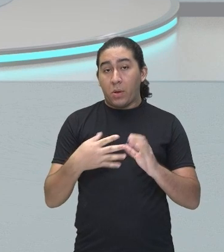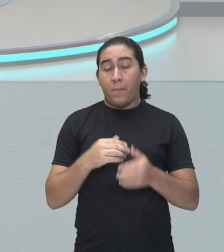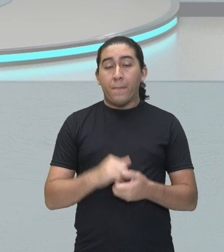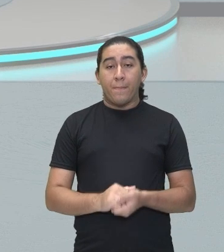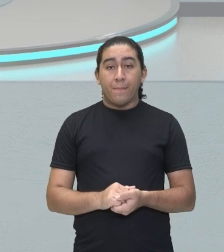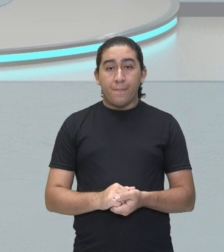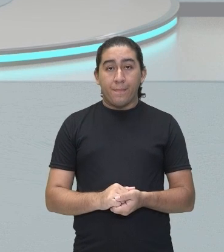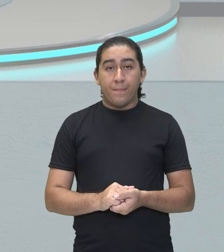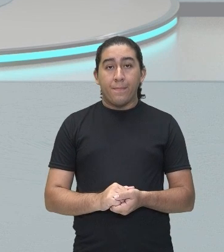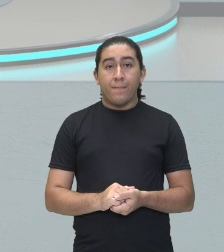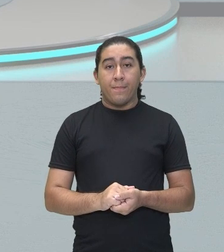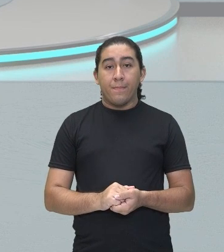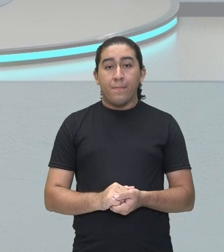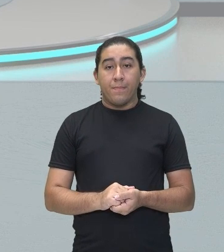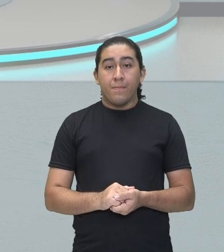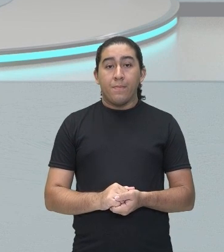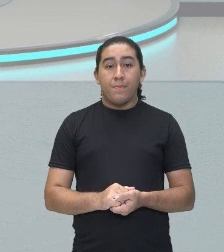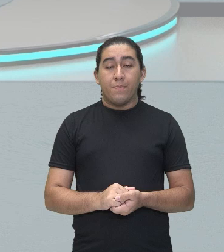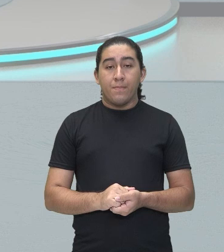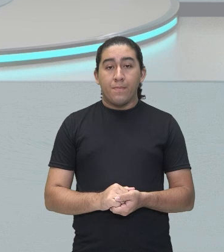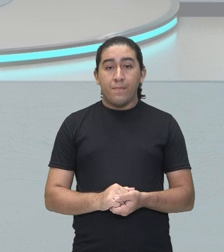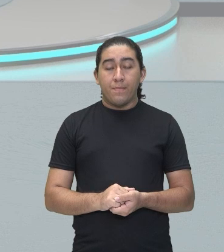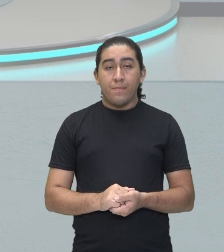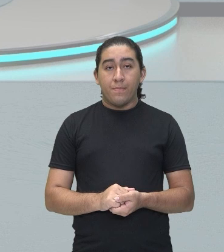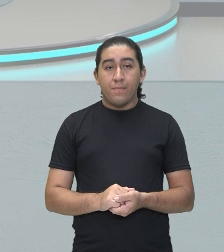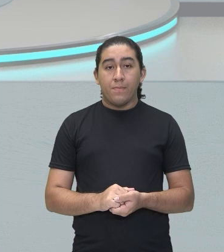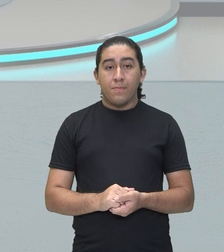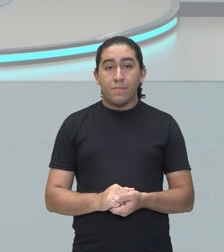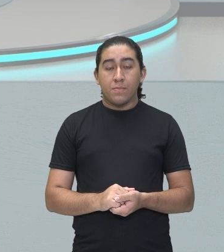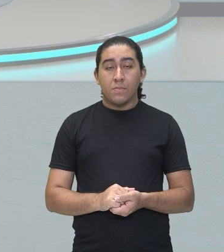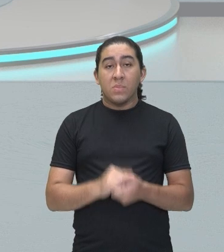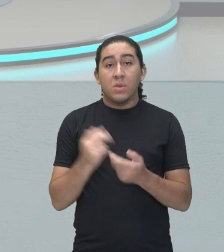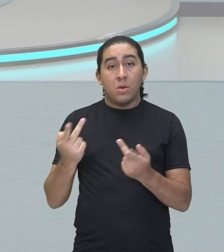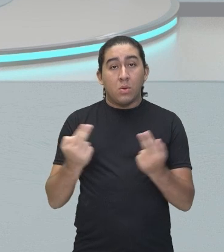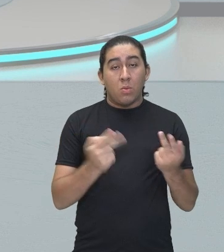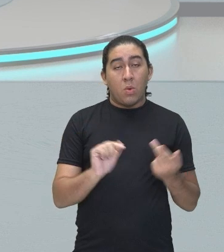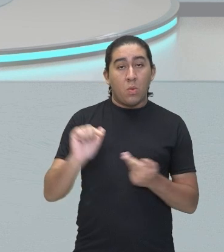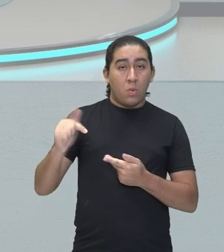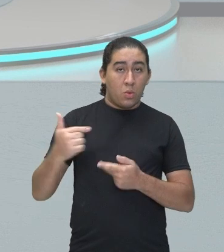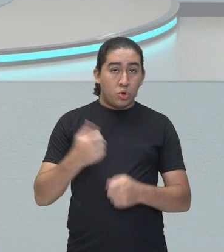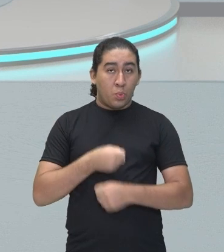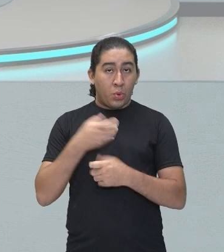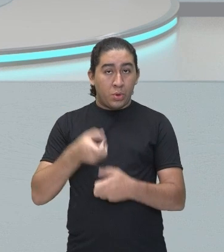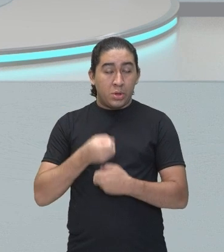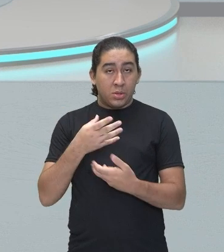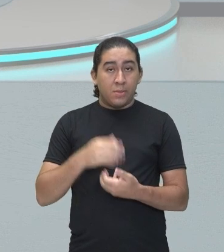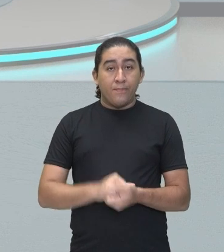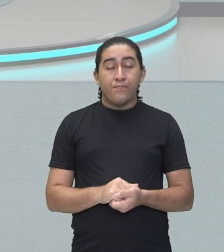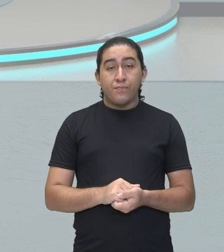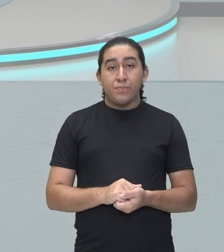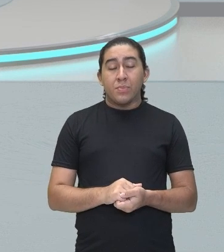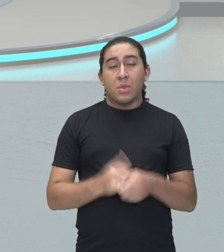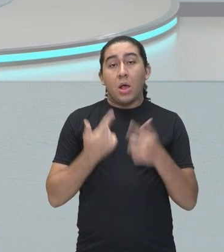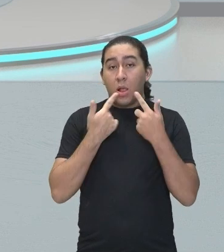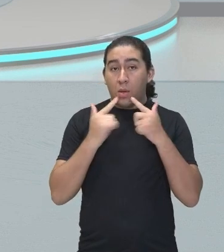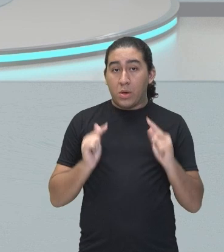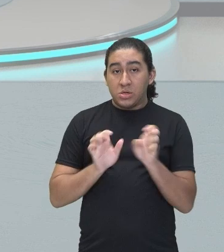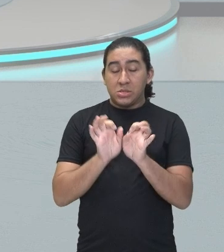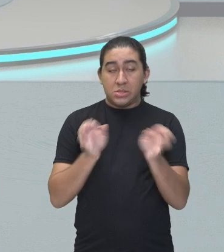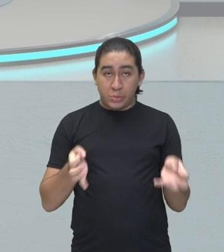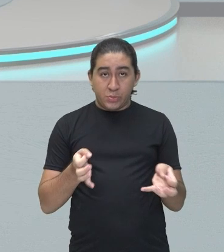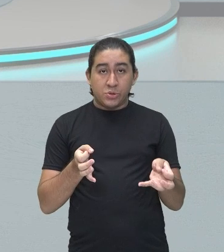de Cláudio Manuel da Costa. Assim como os outros poetas do arcadismo, a linguagem simples.